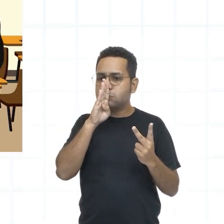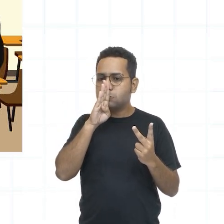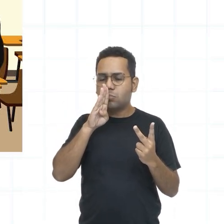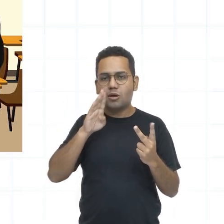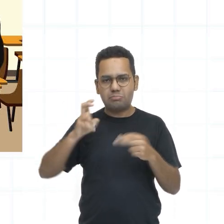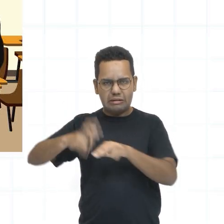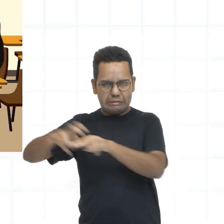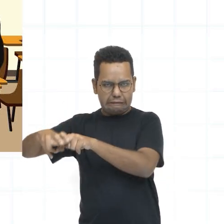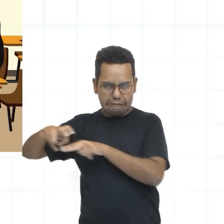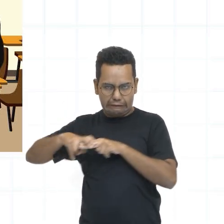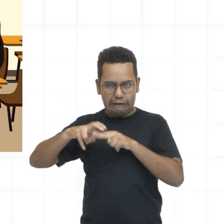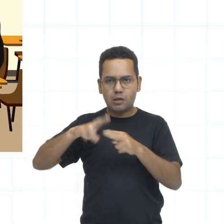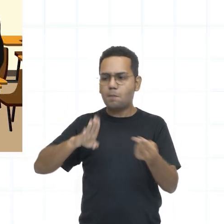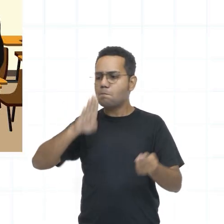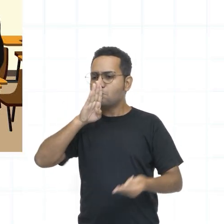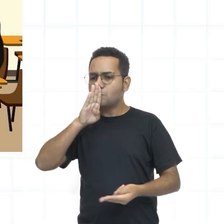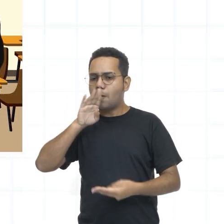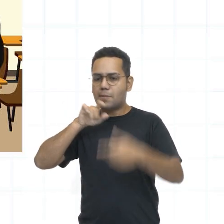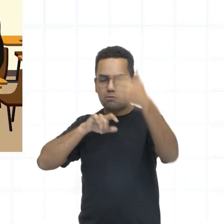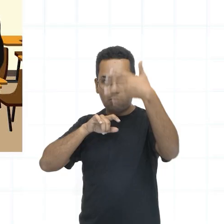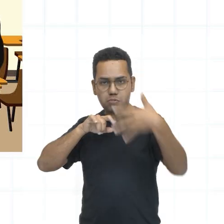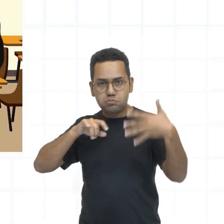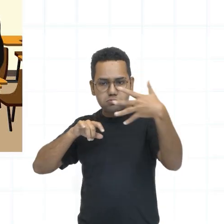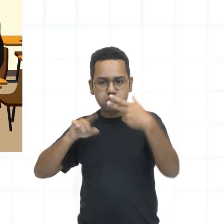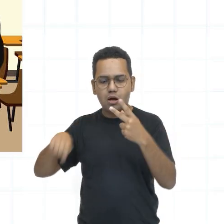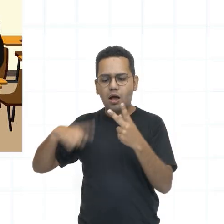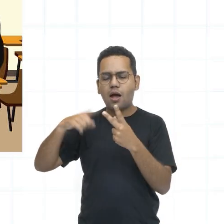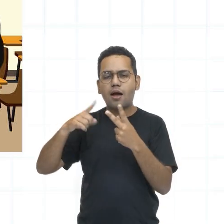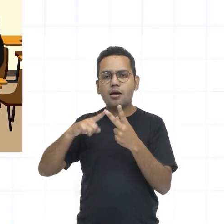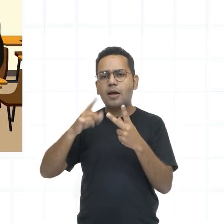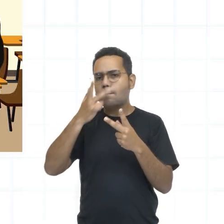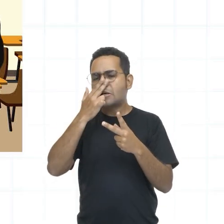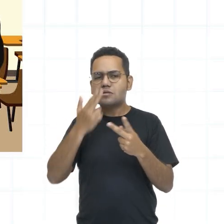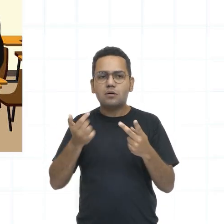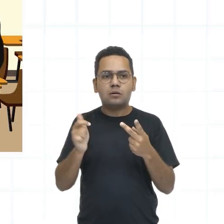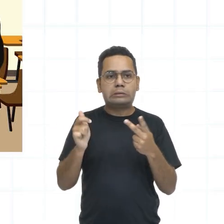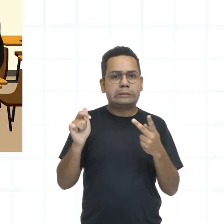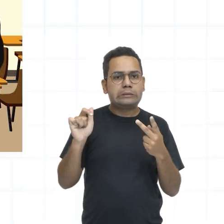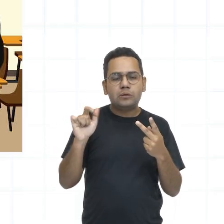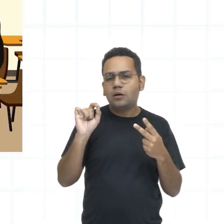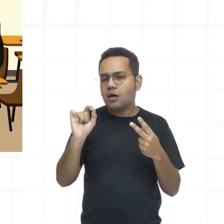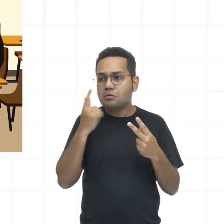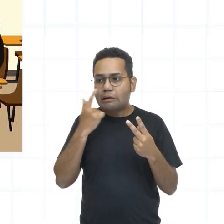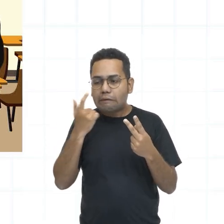incomodado, né, com a situação de estar ali. Então, ali é uma linguagem não verbal, que nós analisamos isso